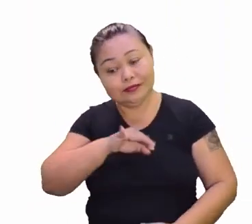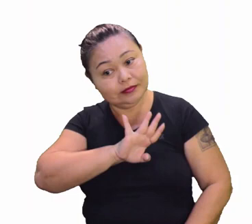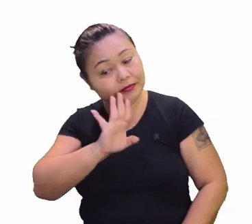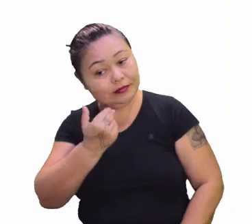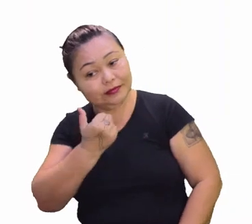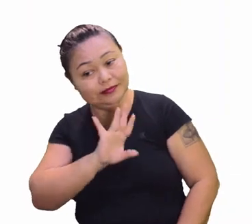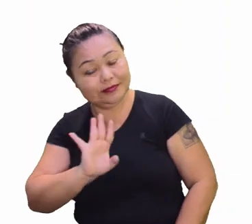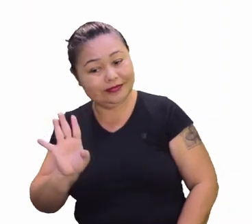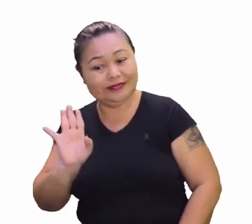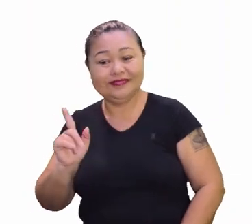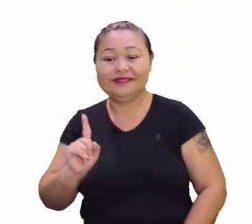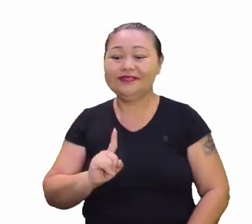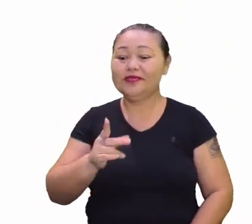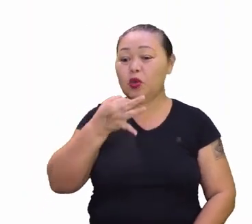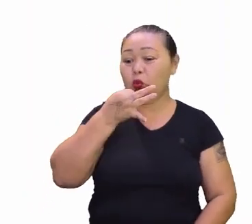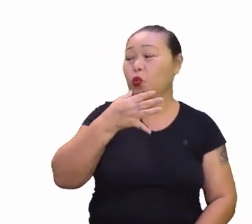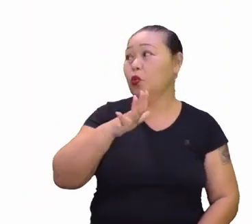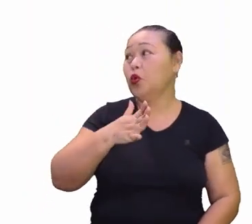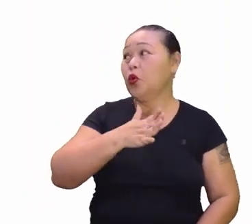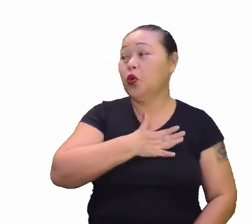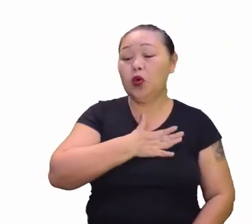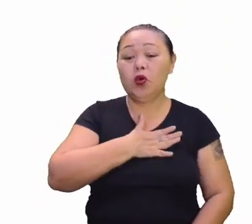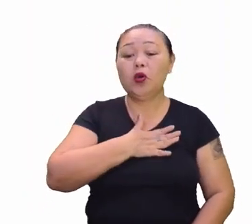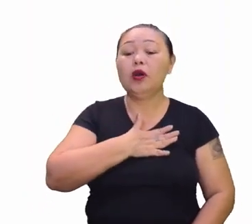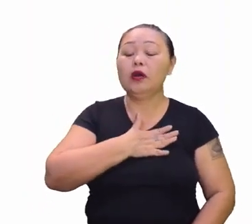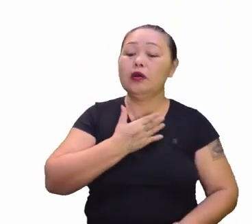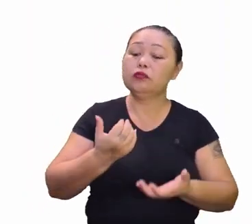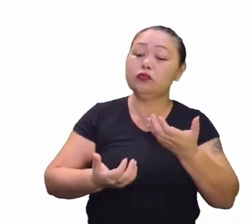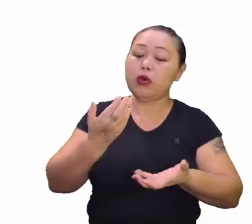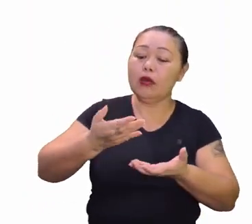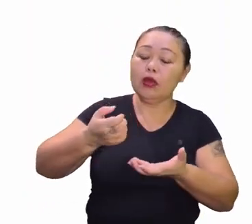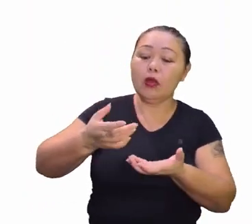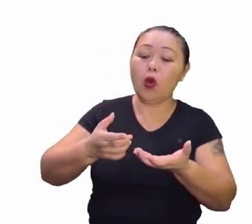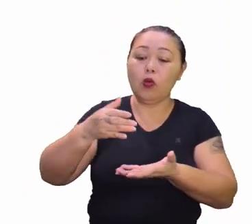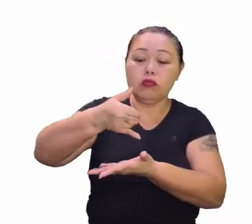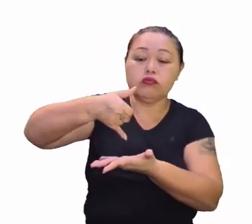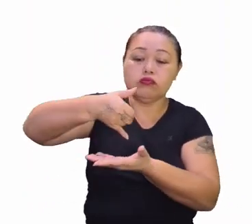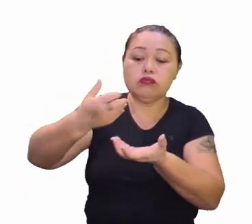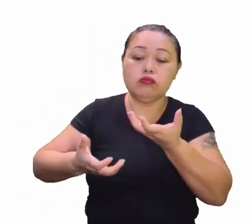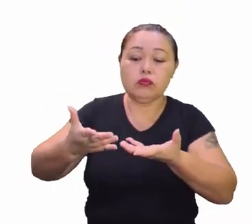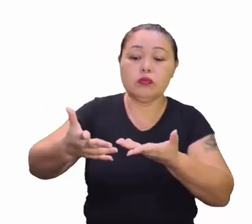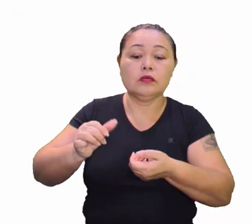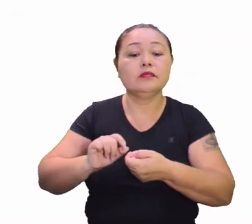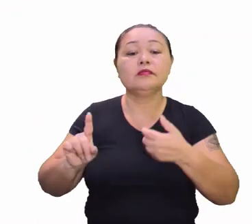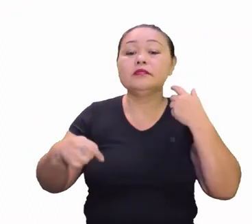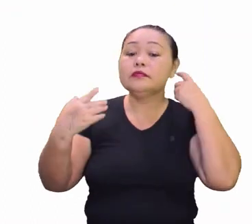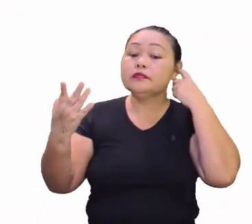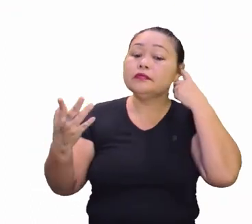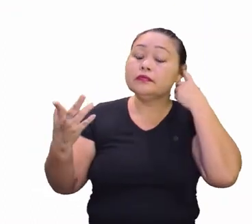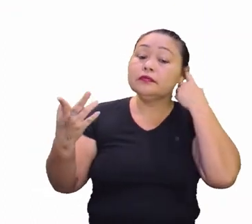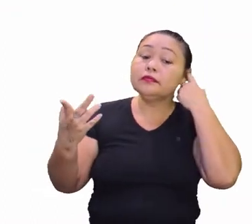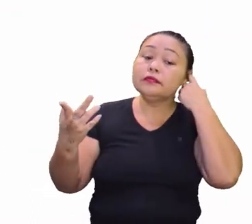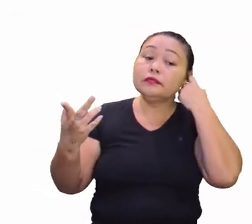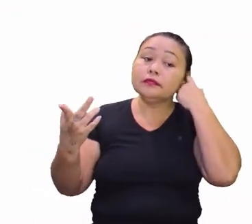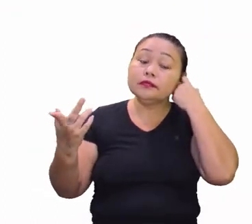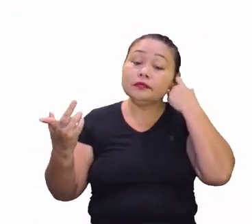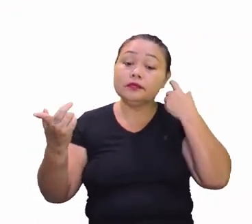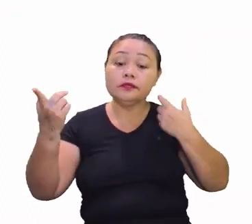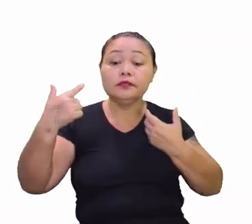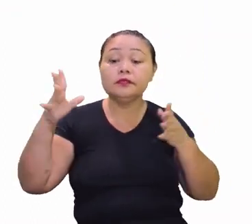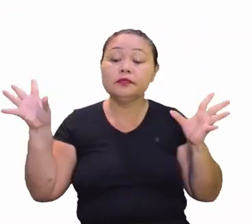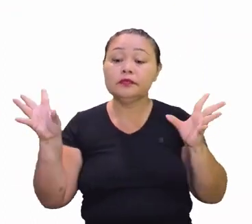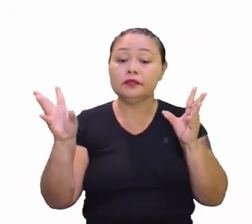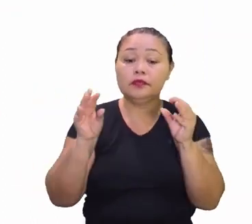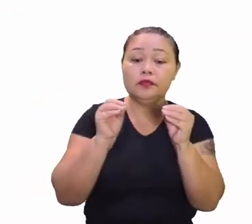Não, mas aí qual que é a sua sugestão aí? Não, eu prefiro o frito. Ah, entendi. Beleza. Olha aqui, Rogério. Então, faz